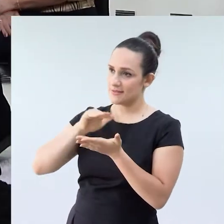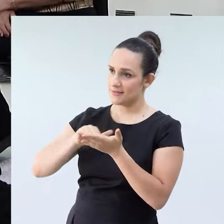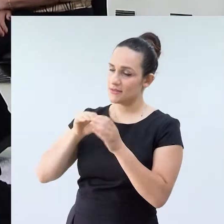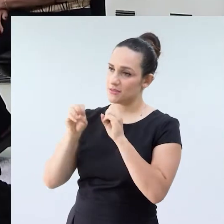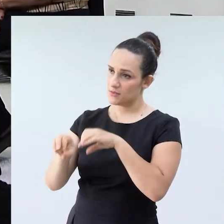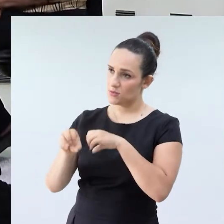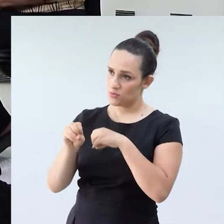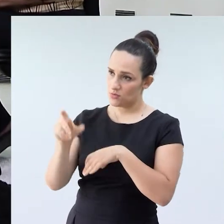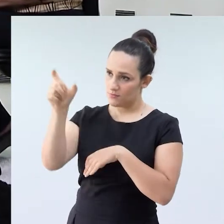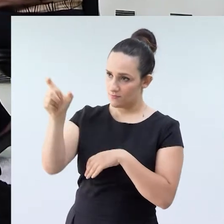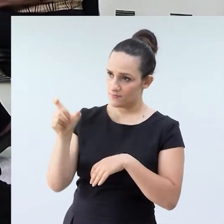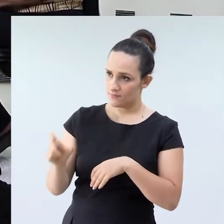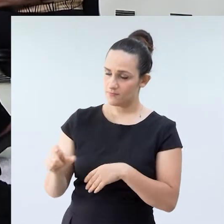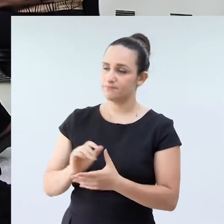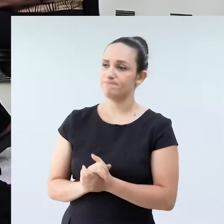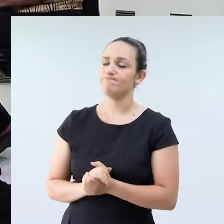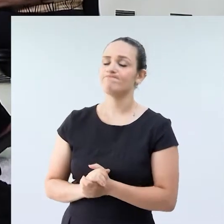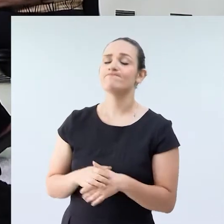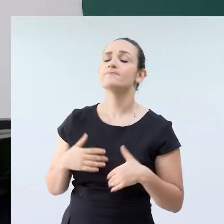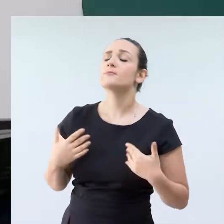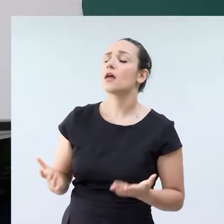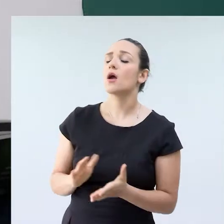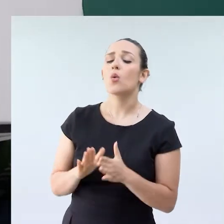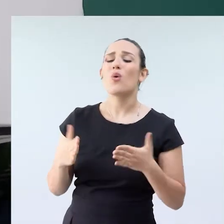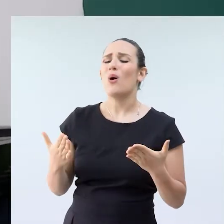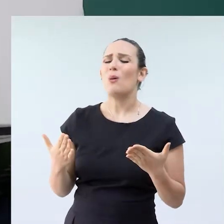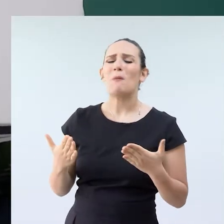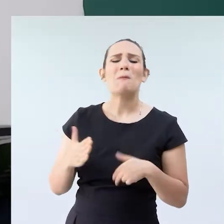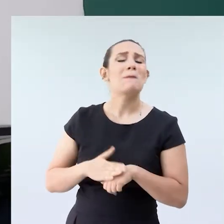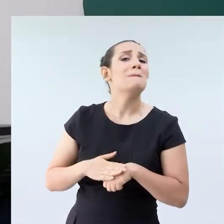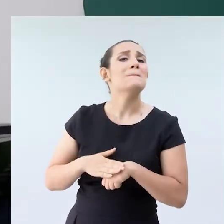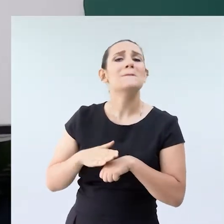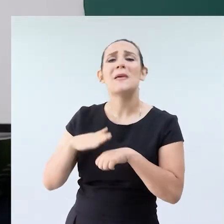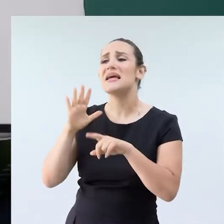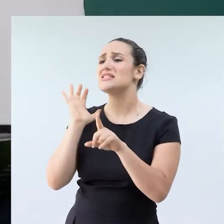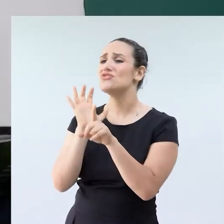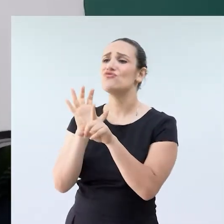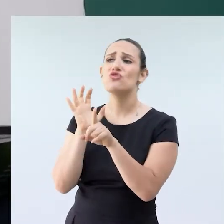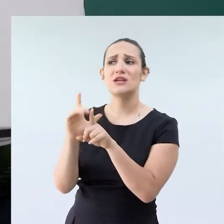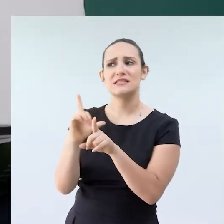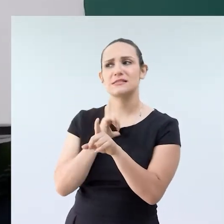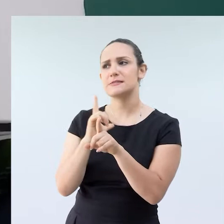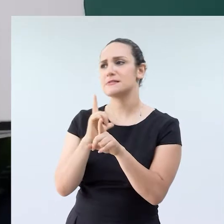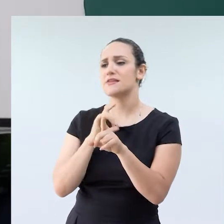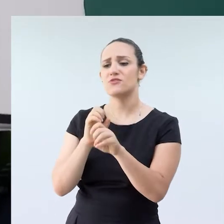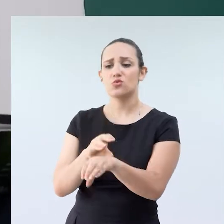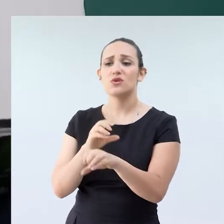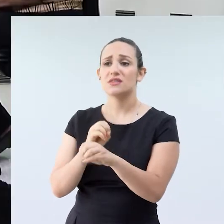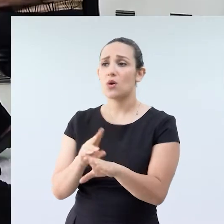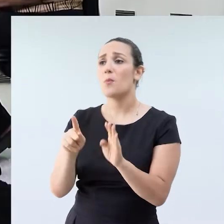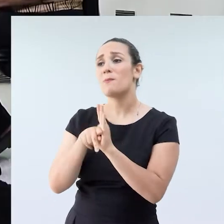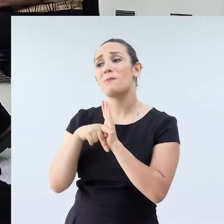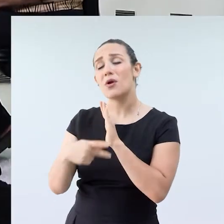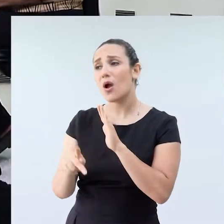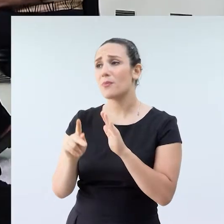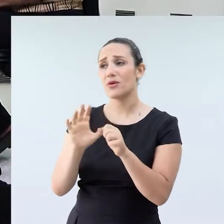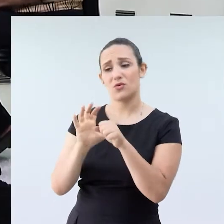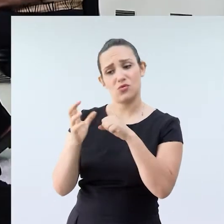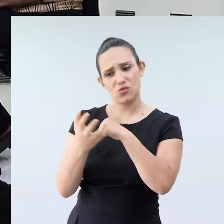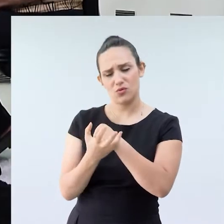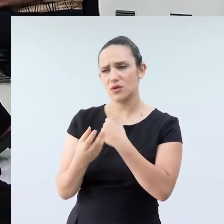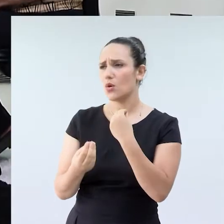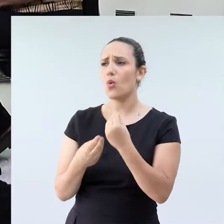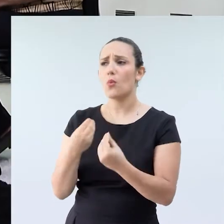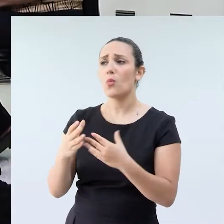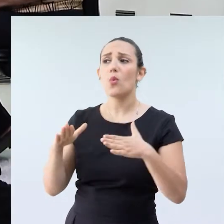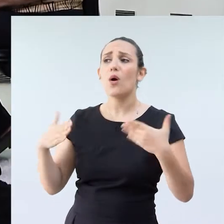quais são os maiores impactos que a pandemia causou na educação e, neste momento, como se vê o desafio das